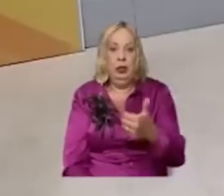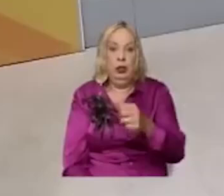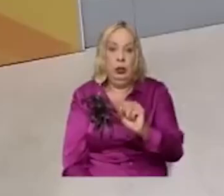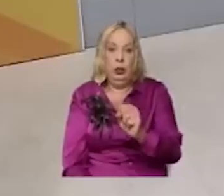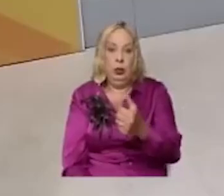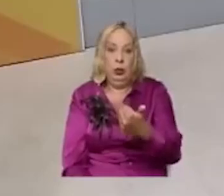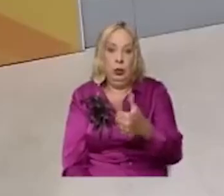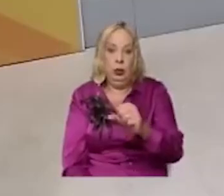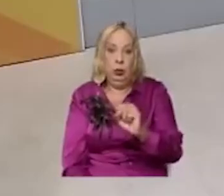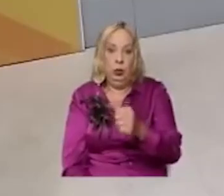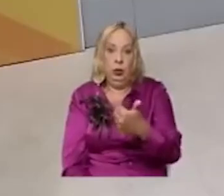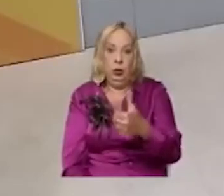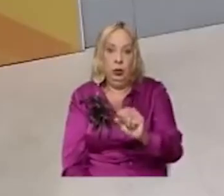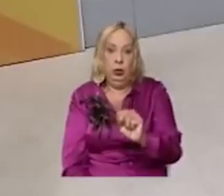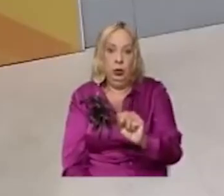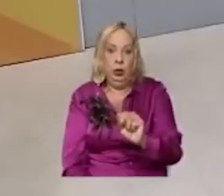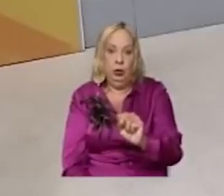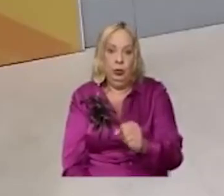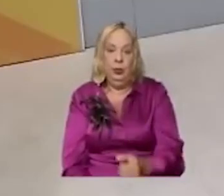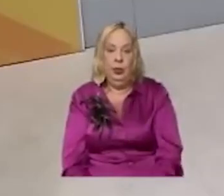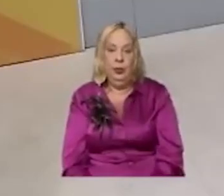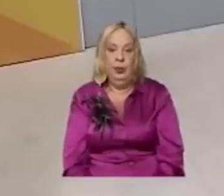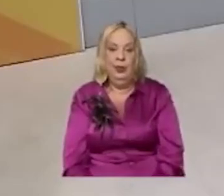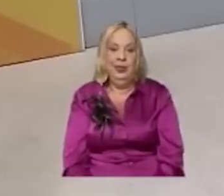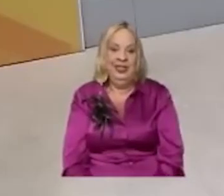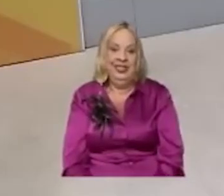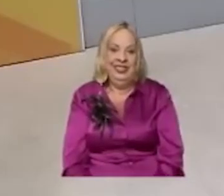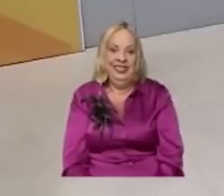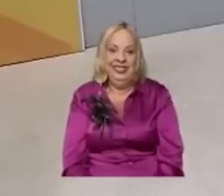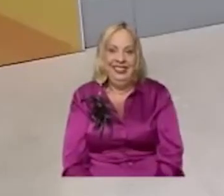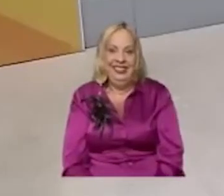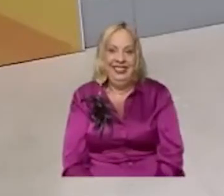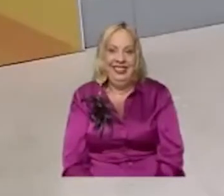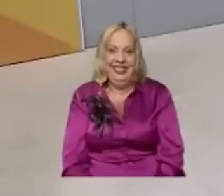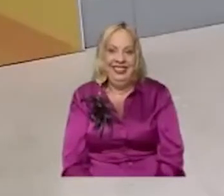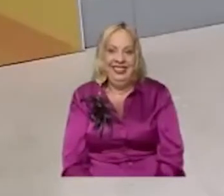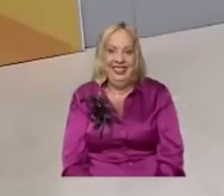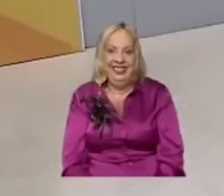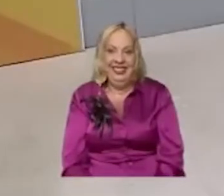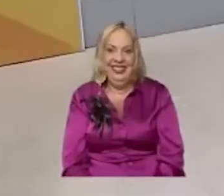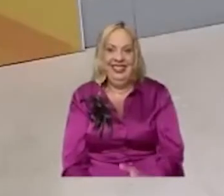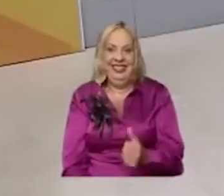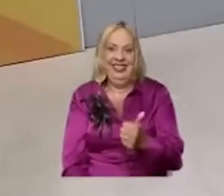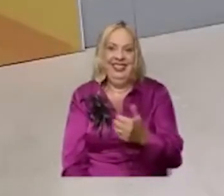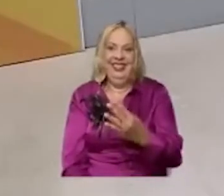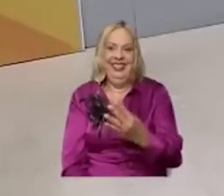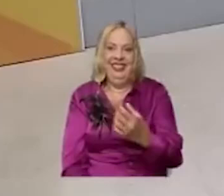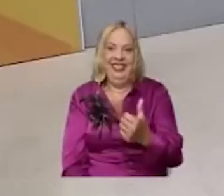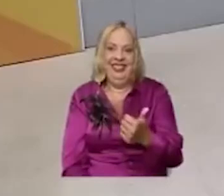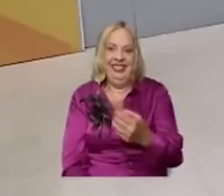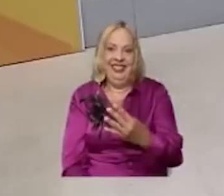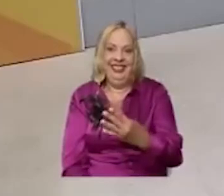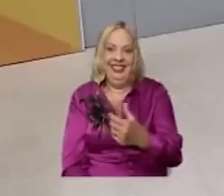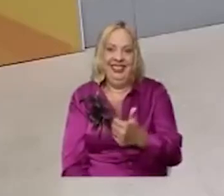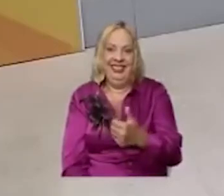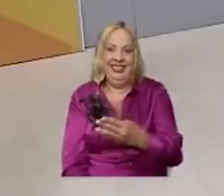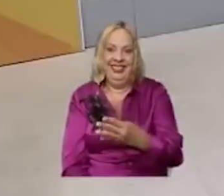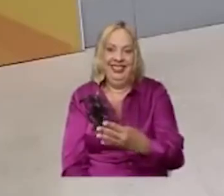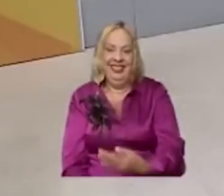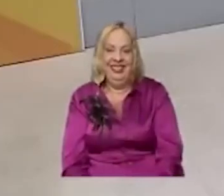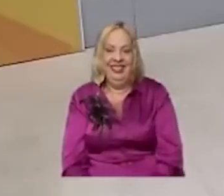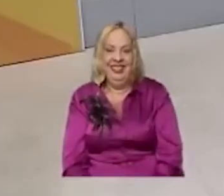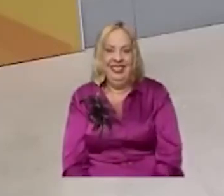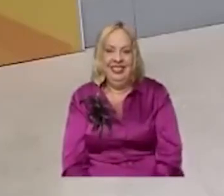18. Quem quer o 18 pode comemorar o 18. E o 14.